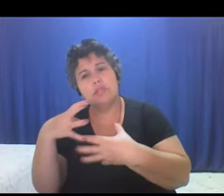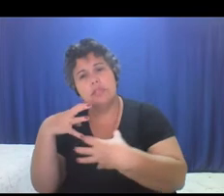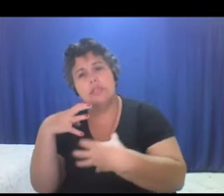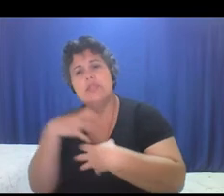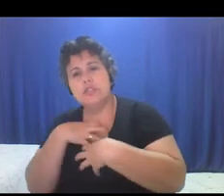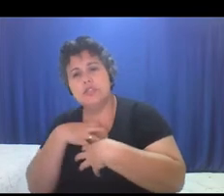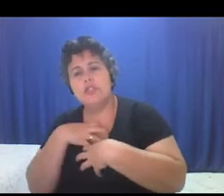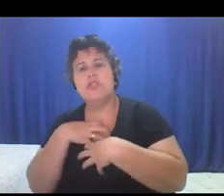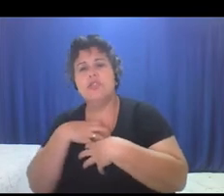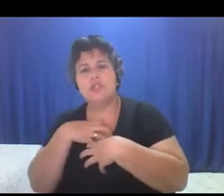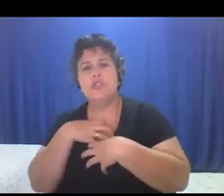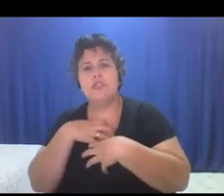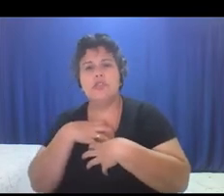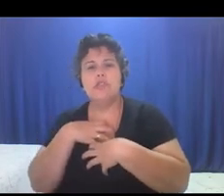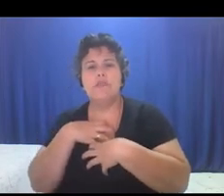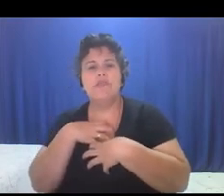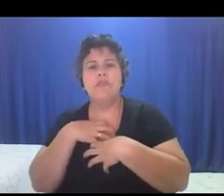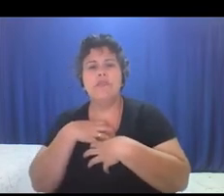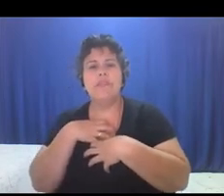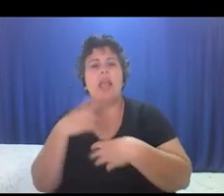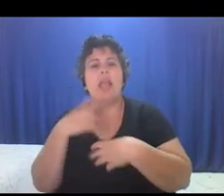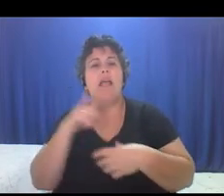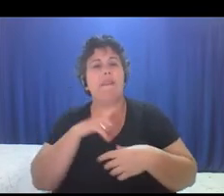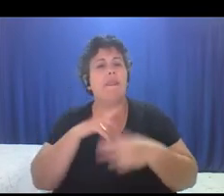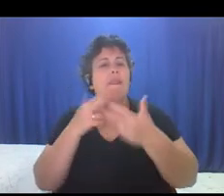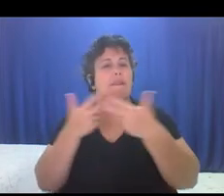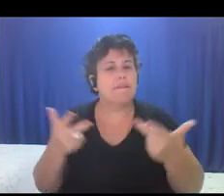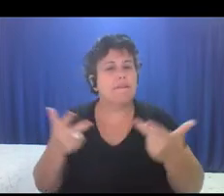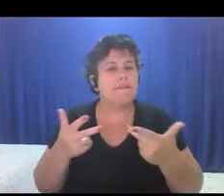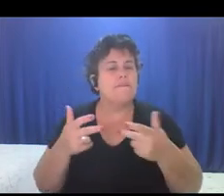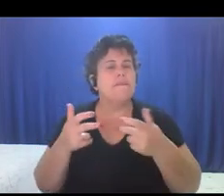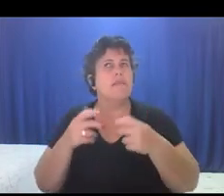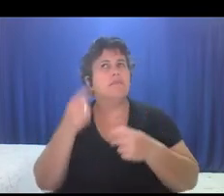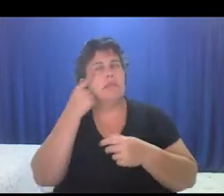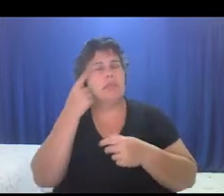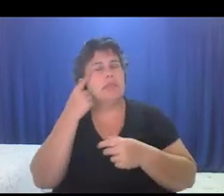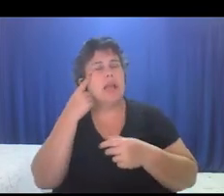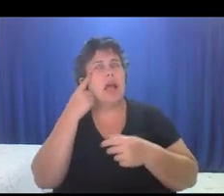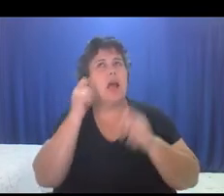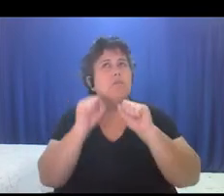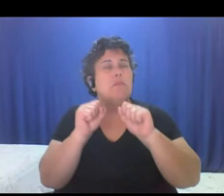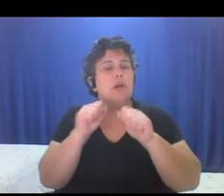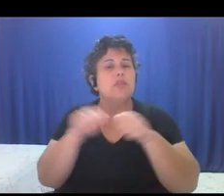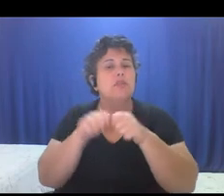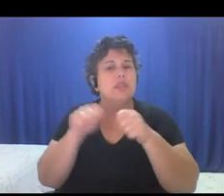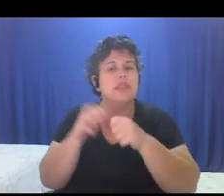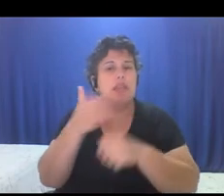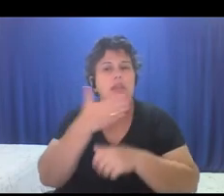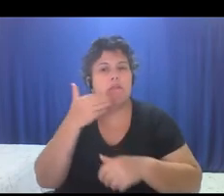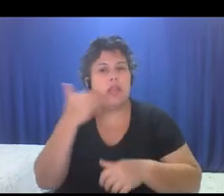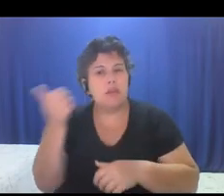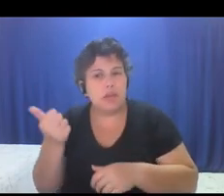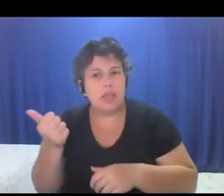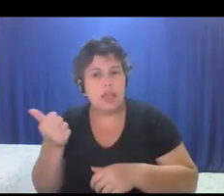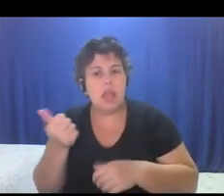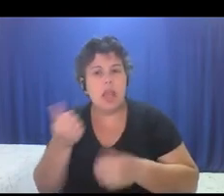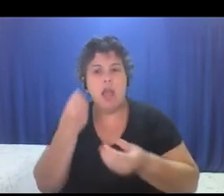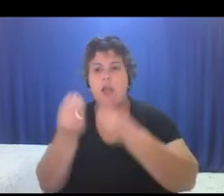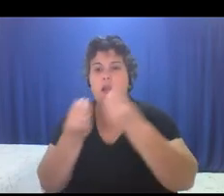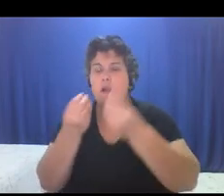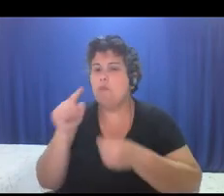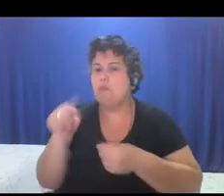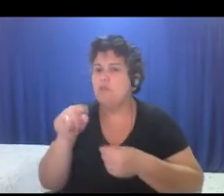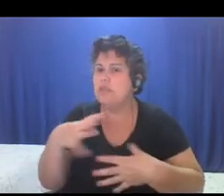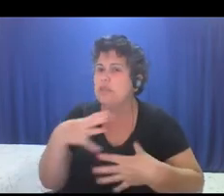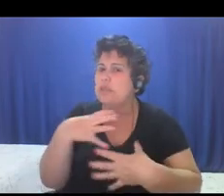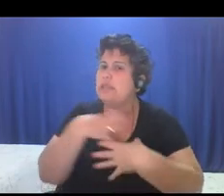ali um ponto de falar, gente, olha, a gente pode fazer essa melhoria. O que vocês acham disso, sabe? Então, a sua voz